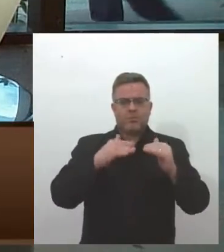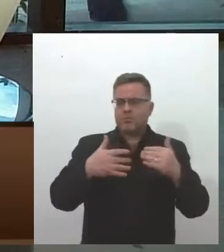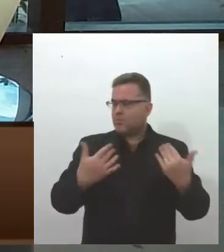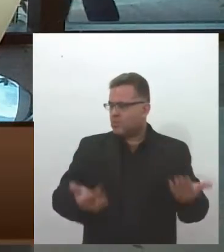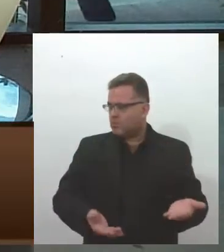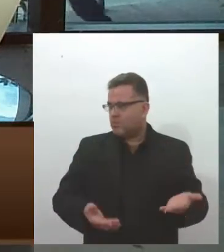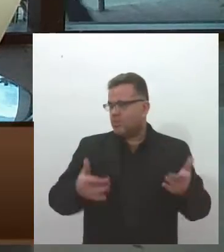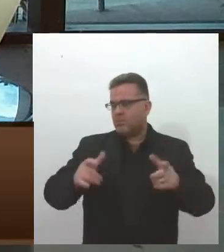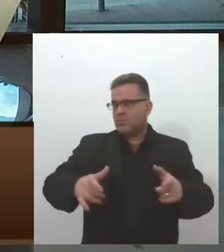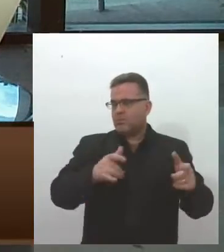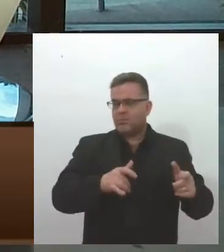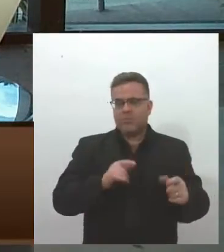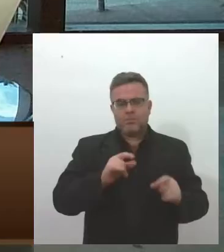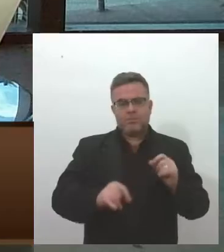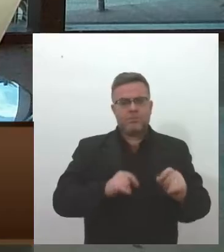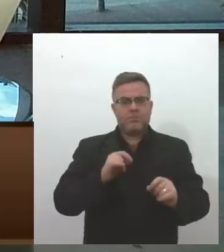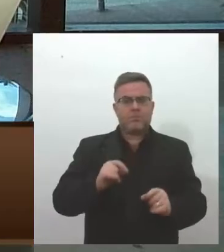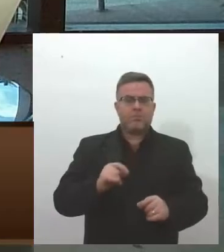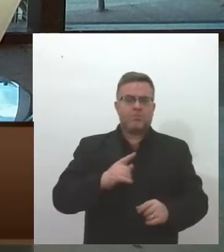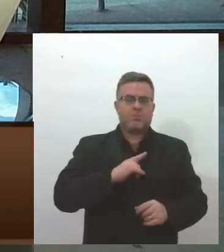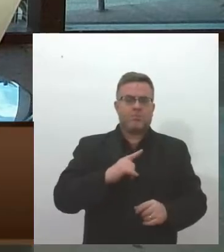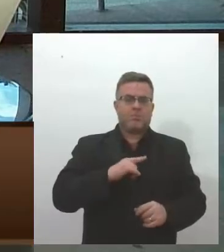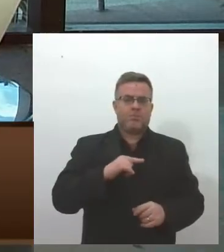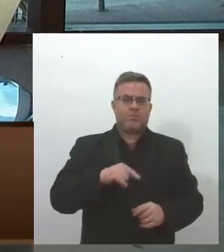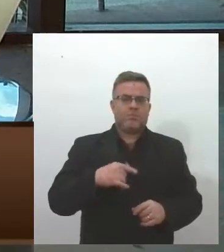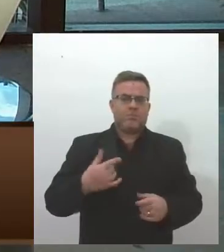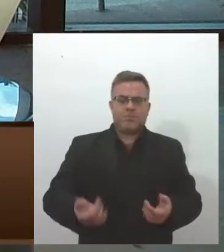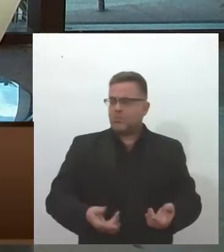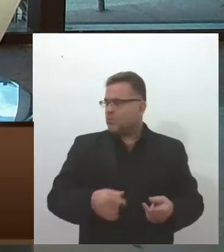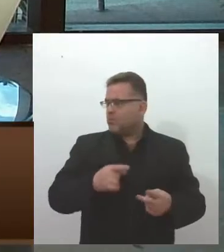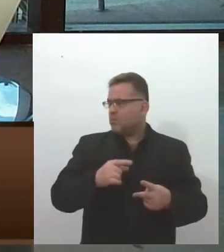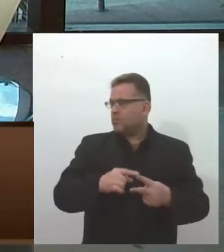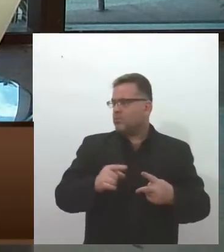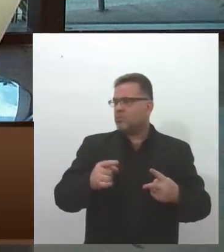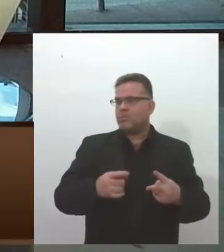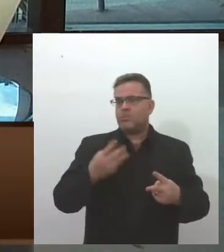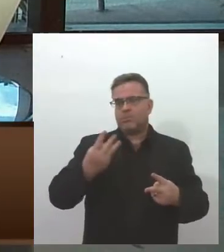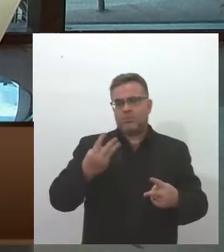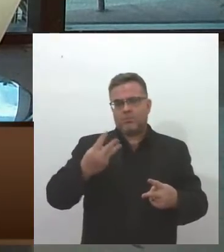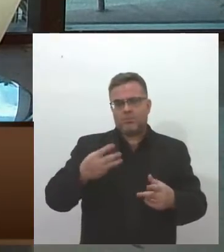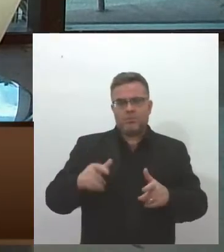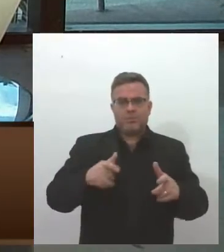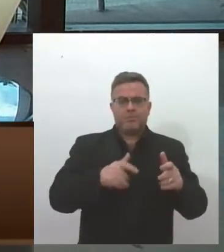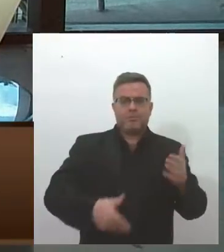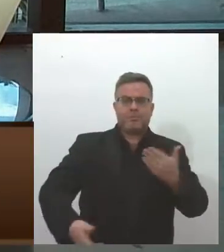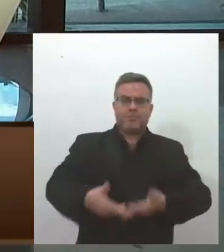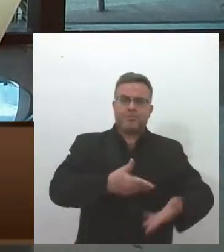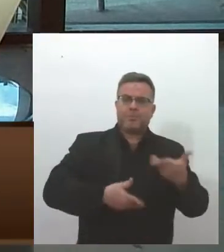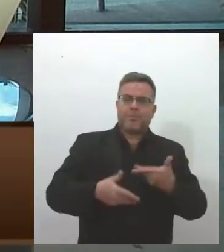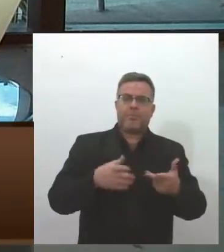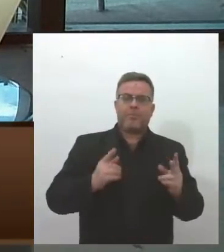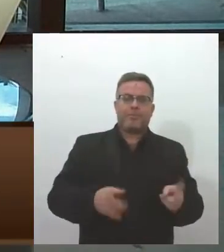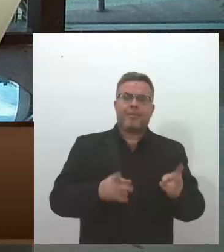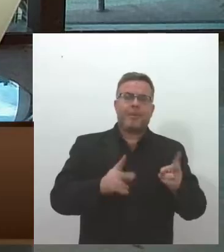estradas, da falta de duplicação da BR-101, da 235, a dificuldade de parcerias com outras empresas que